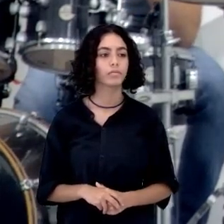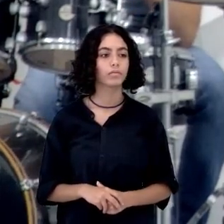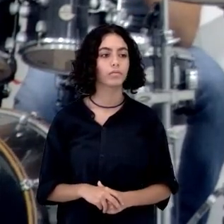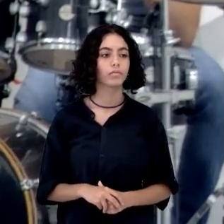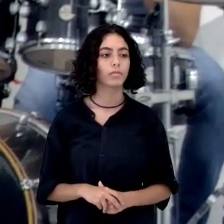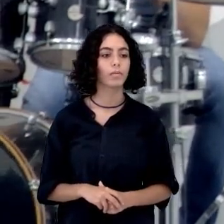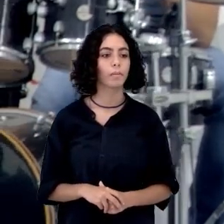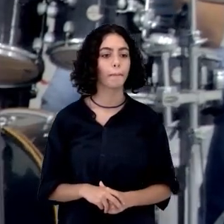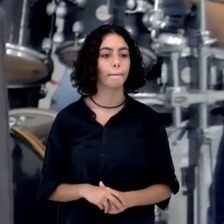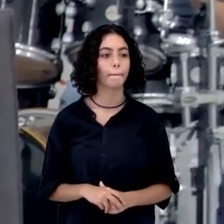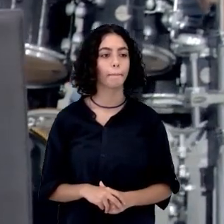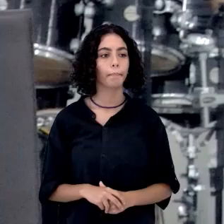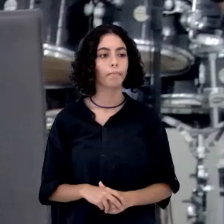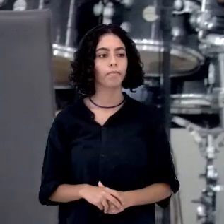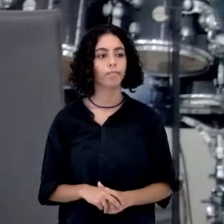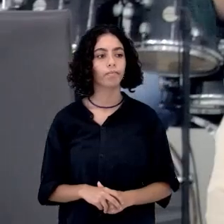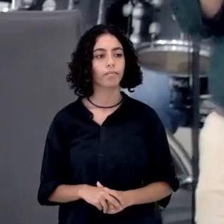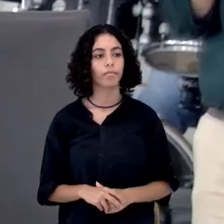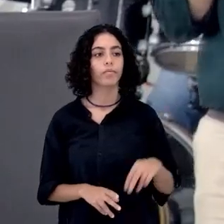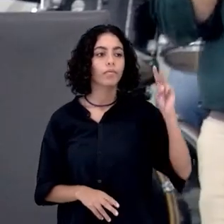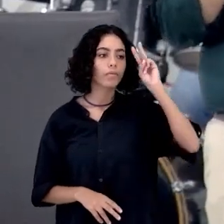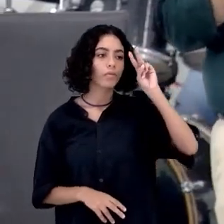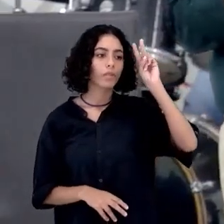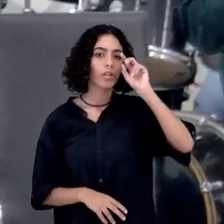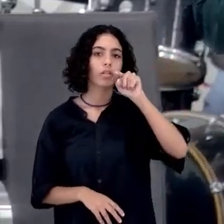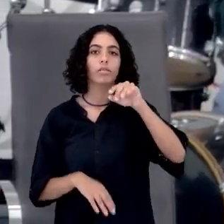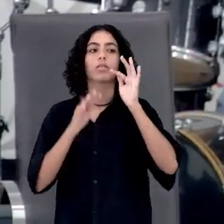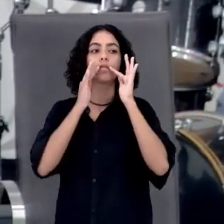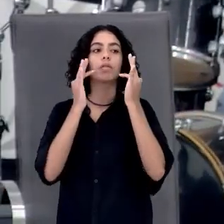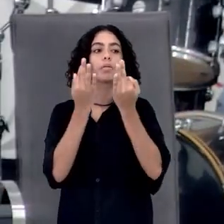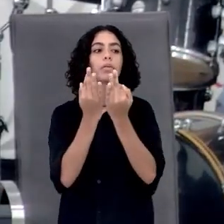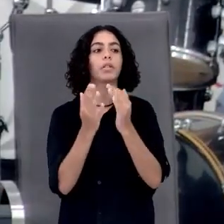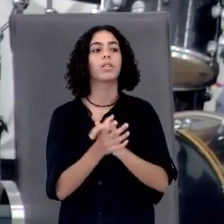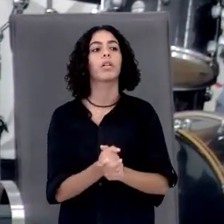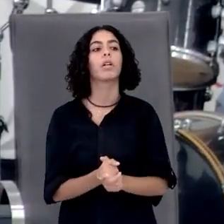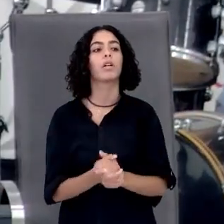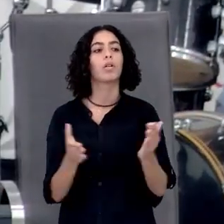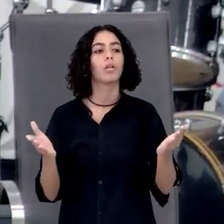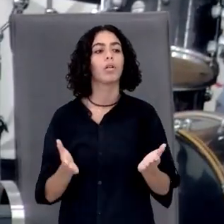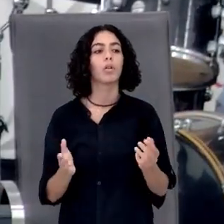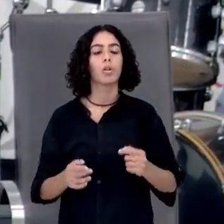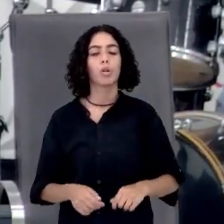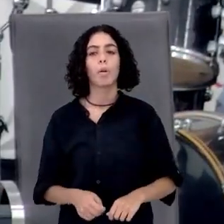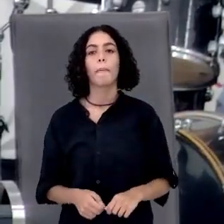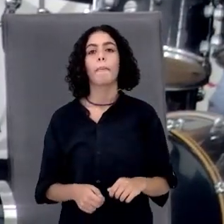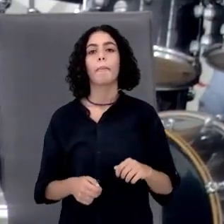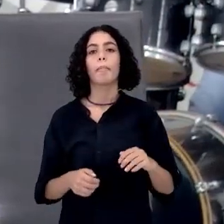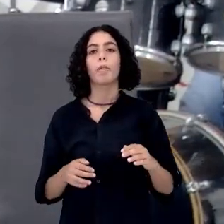A história da sua família hoje pode ser muito parecida, talvez, com a história da corrupção da humanidade.